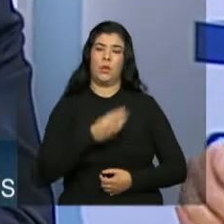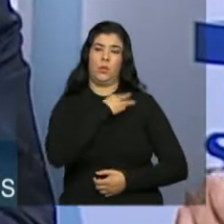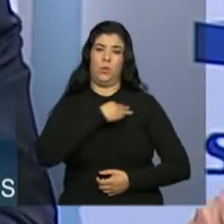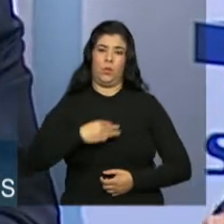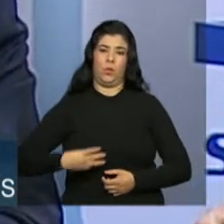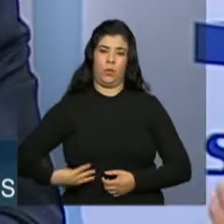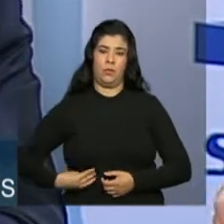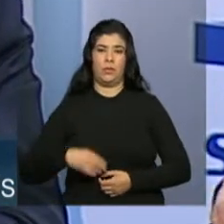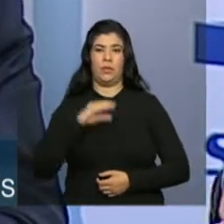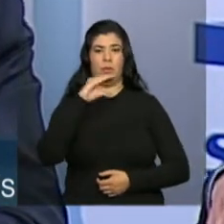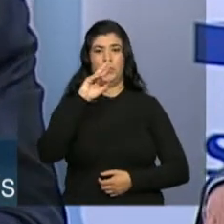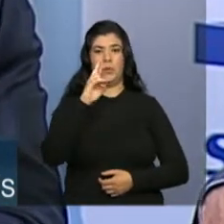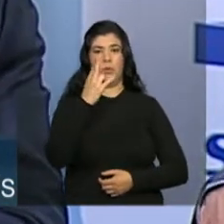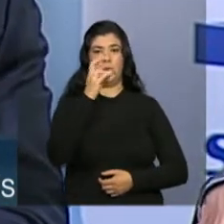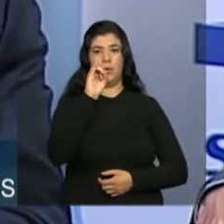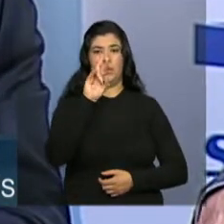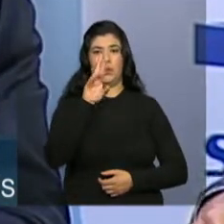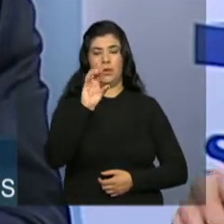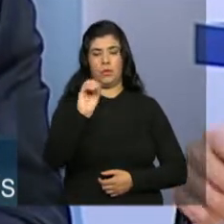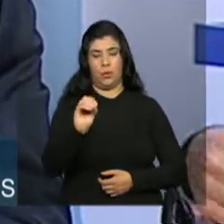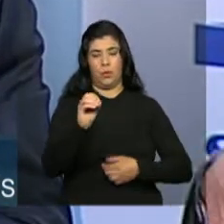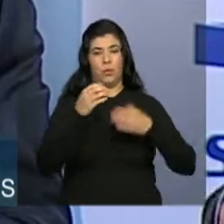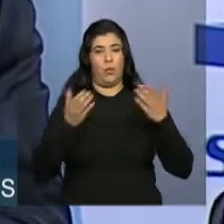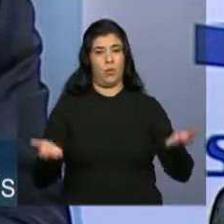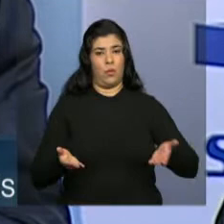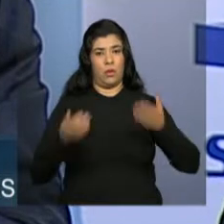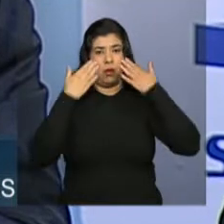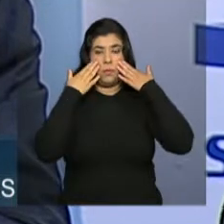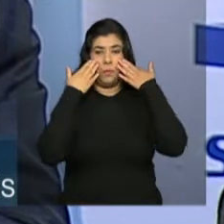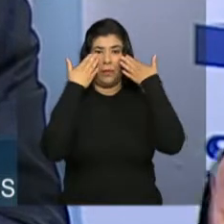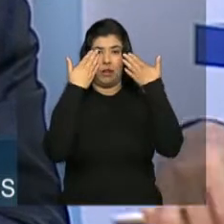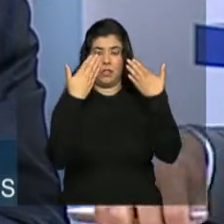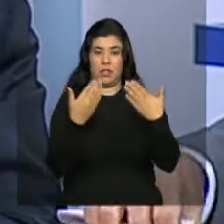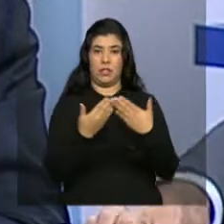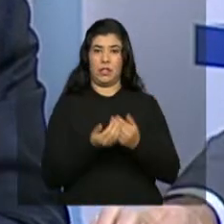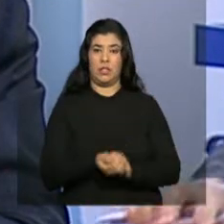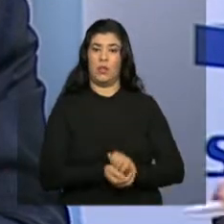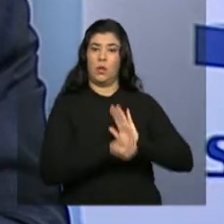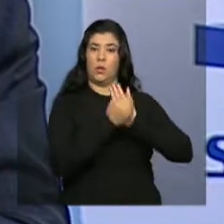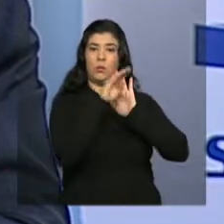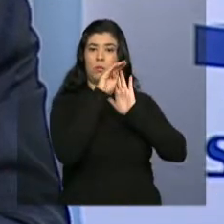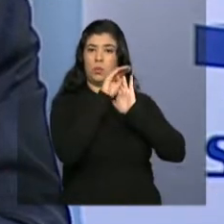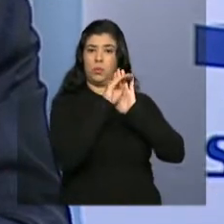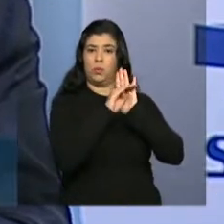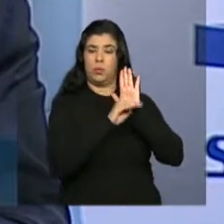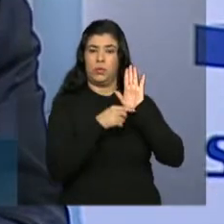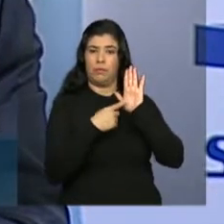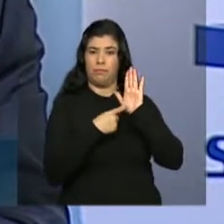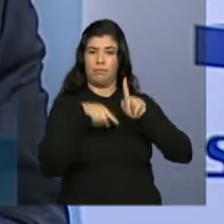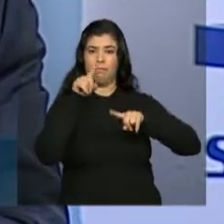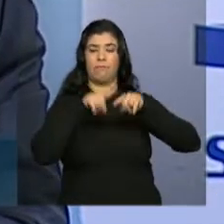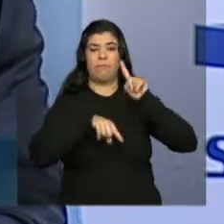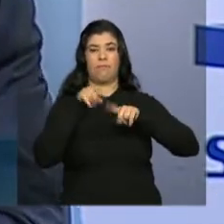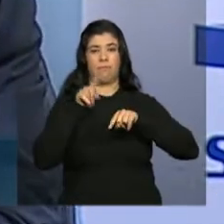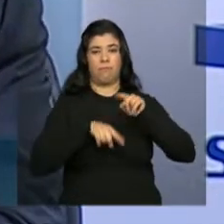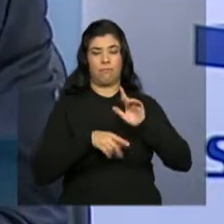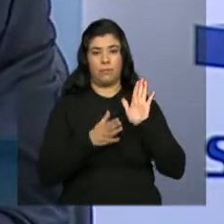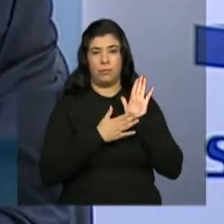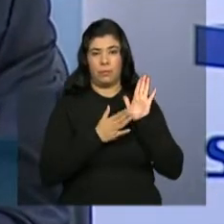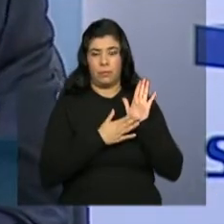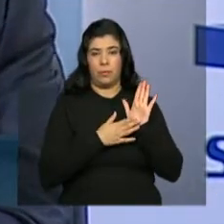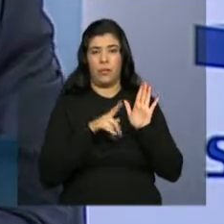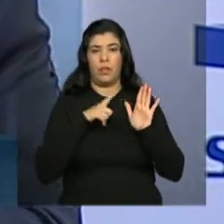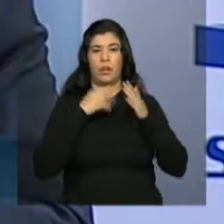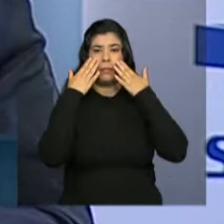apresentar um conjunto de mudanças né que foram aí e liberadas pelo novo secretário executivo da